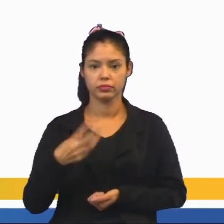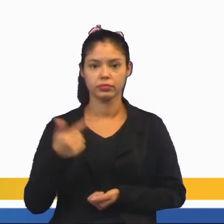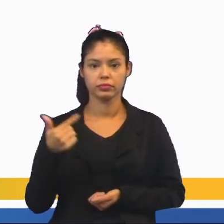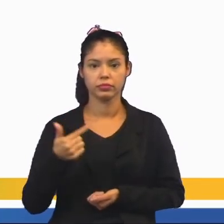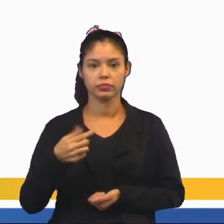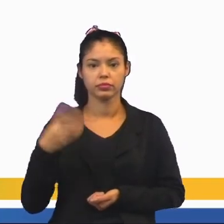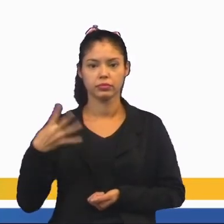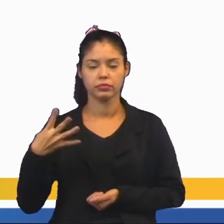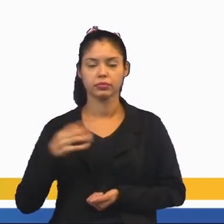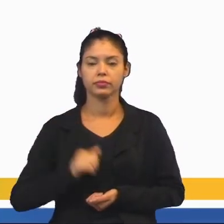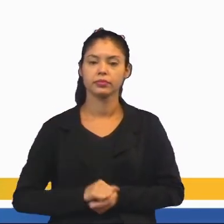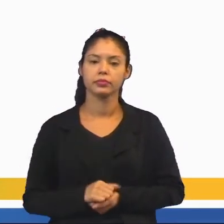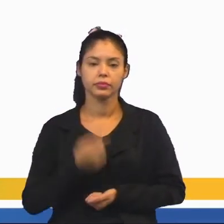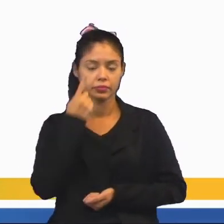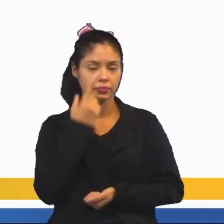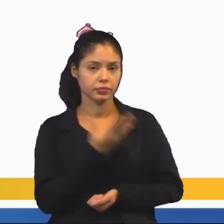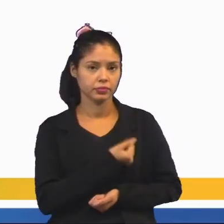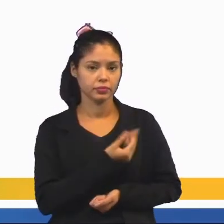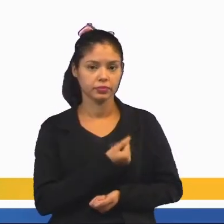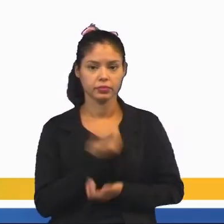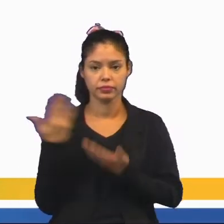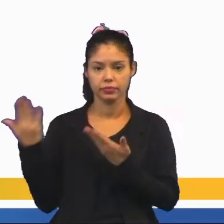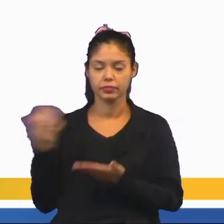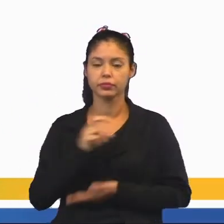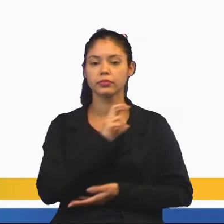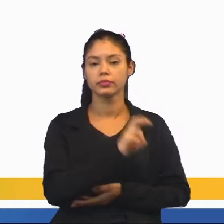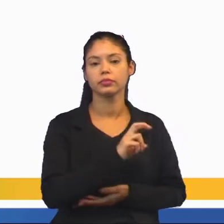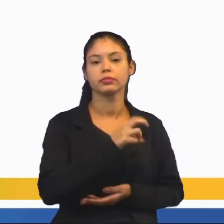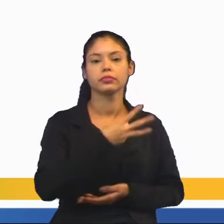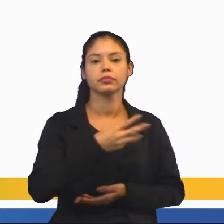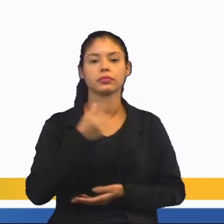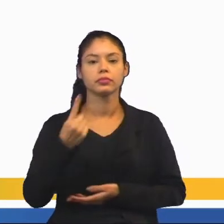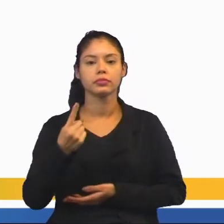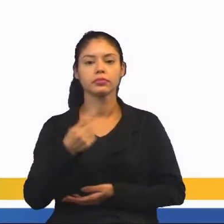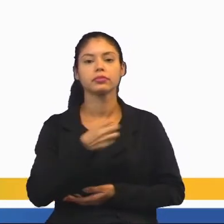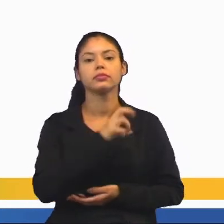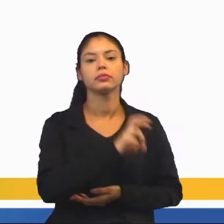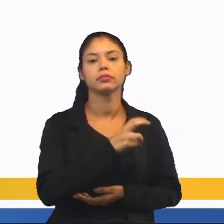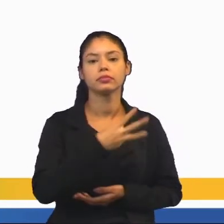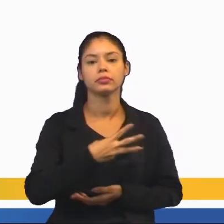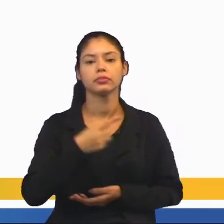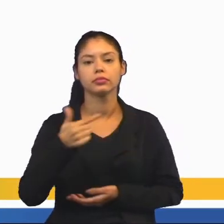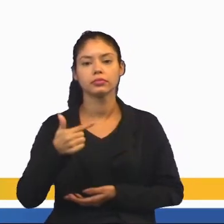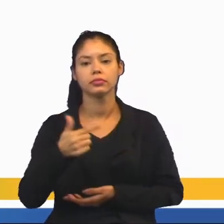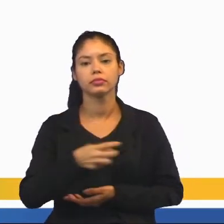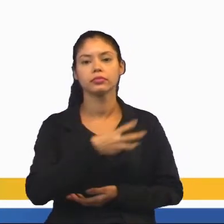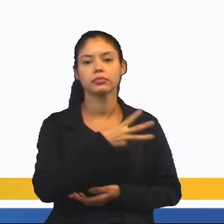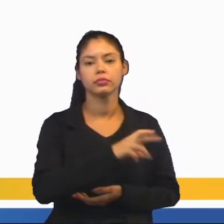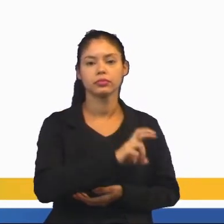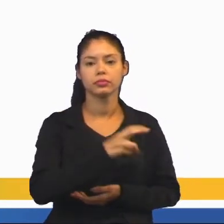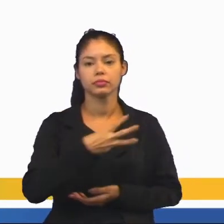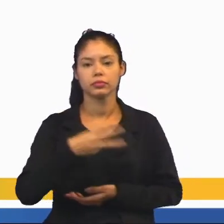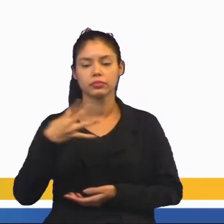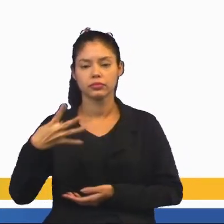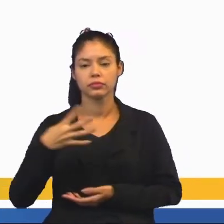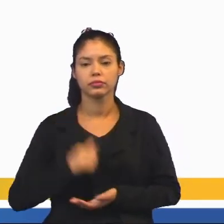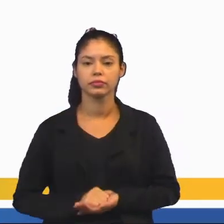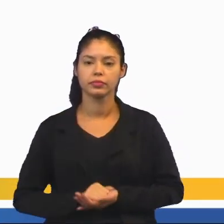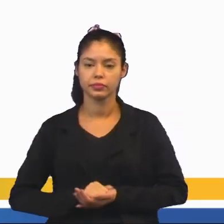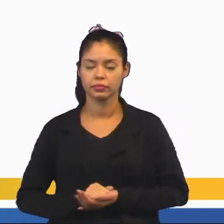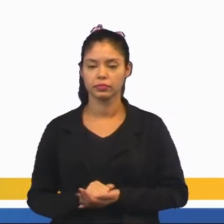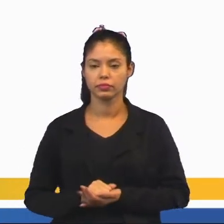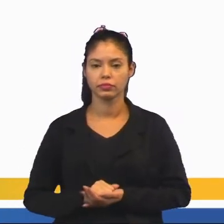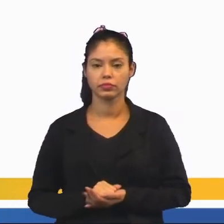com 2, depois com 4. Olha os números que deu para formar. 531, 532,